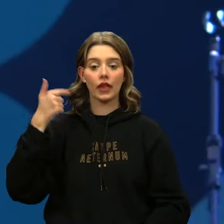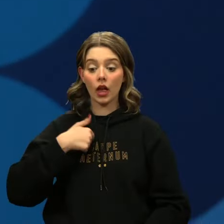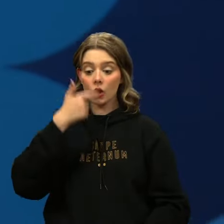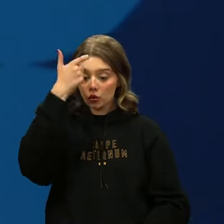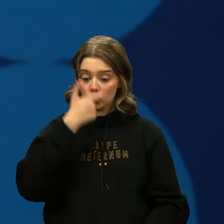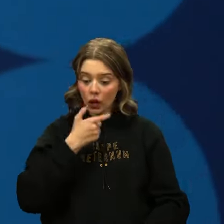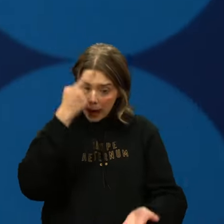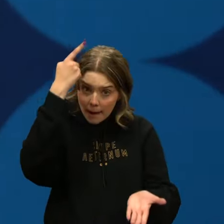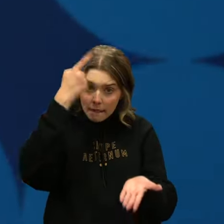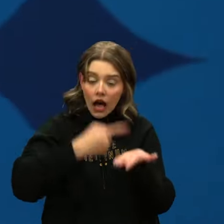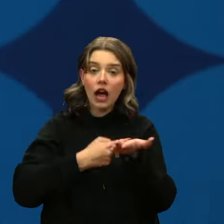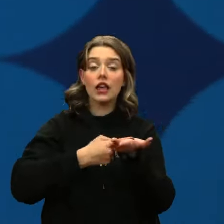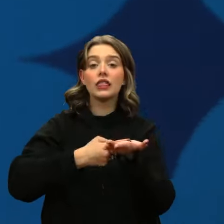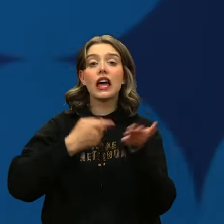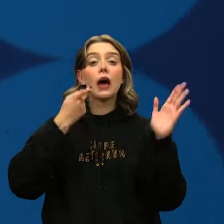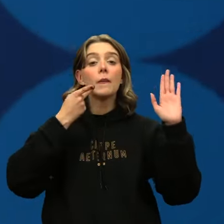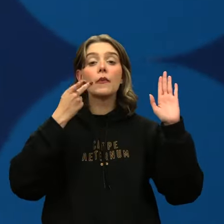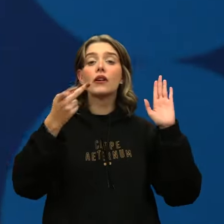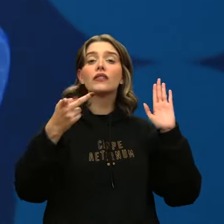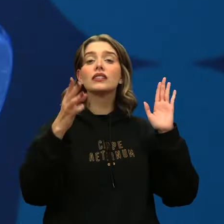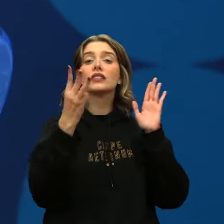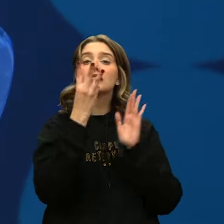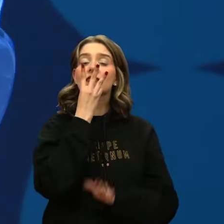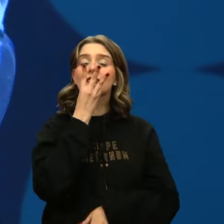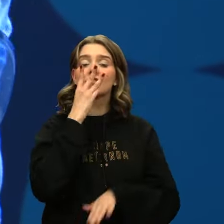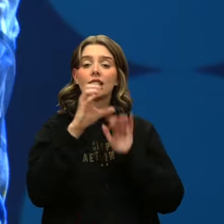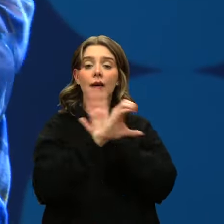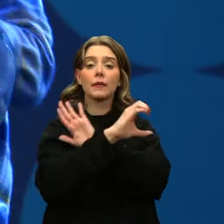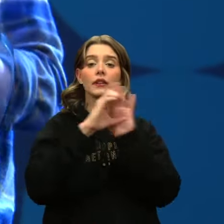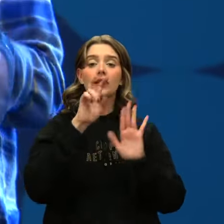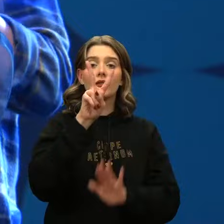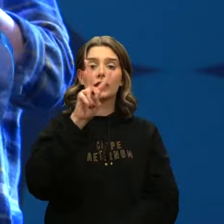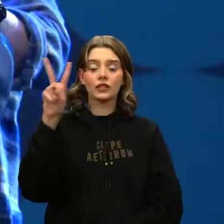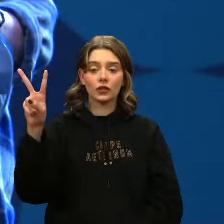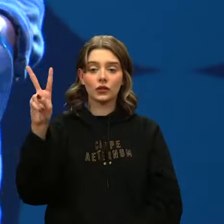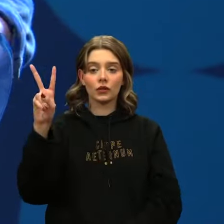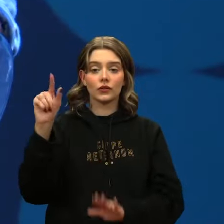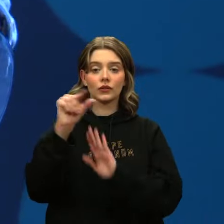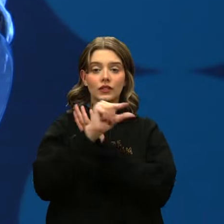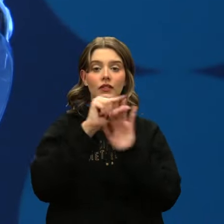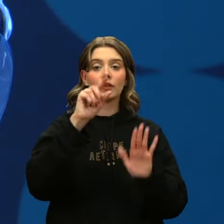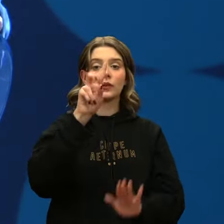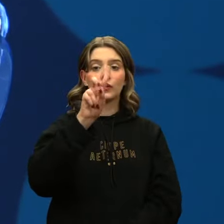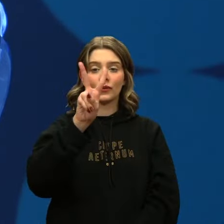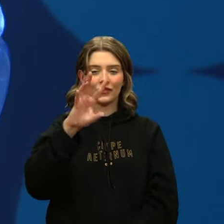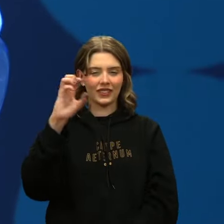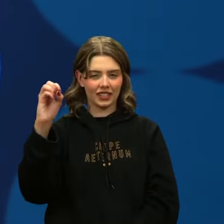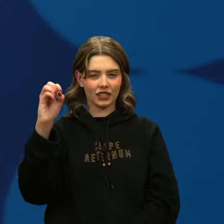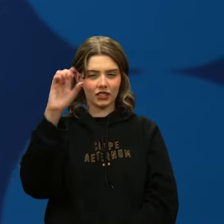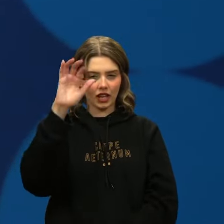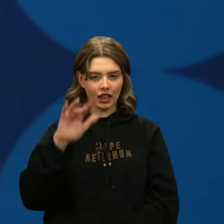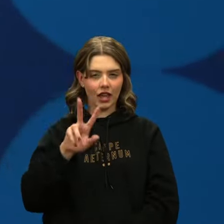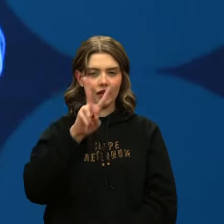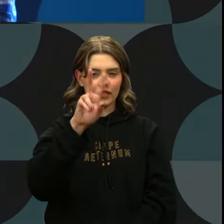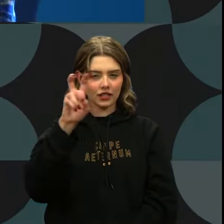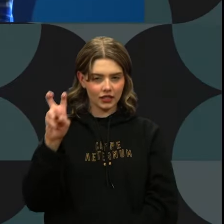cumprimento da profecia que está ali em Isaías capítulo 22, versículo 20 ao 25. A Bíblia vai falar,